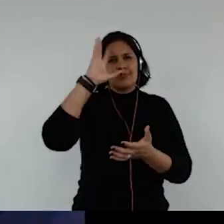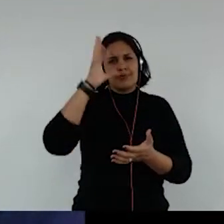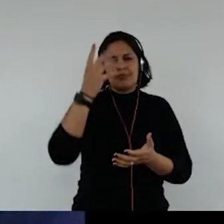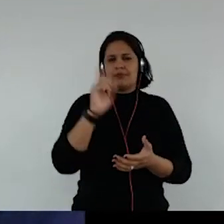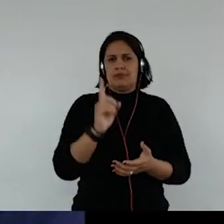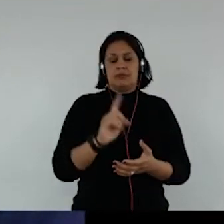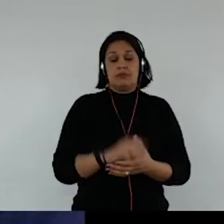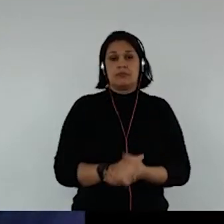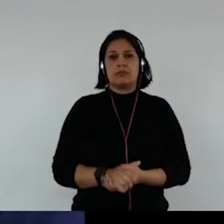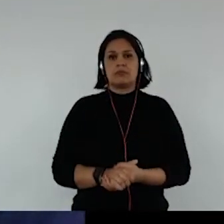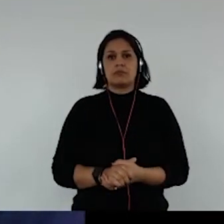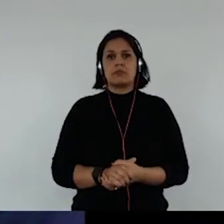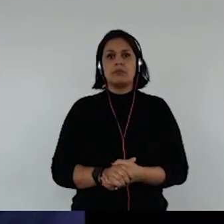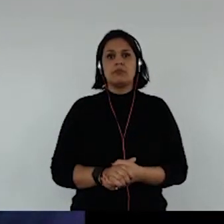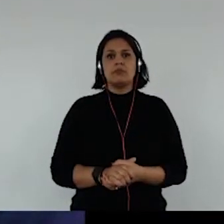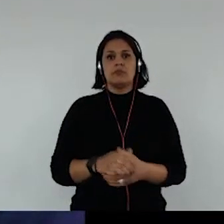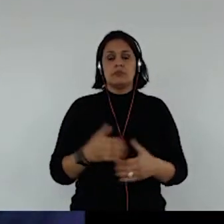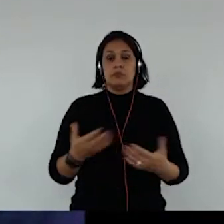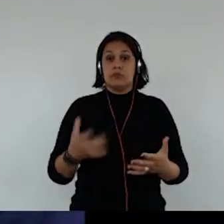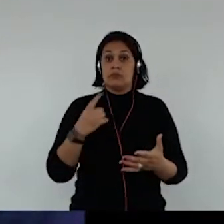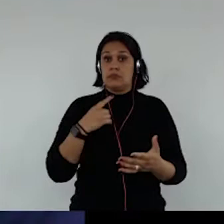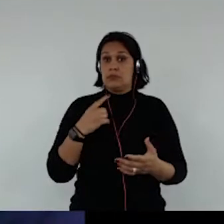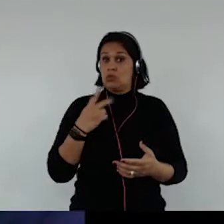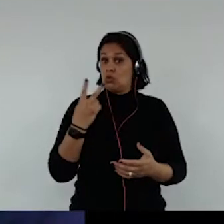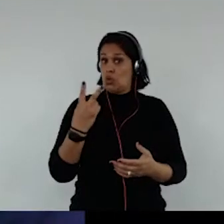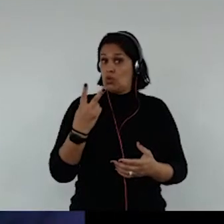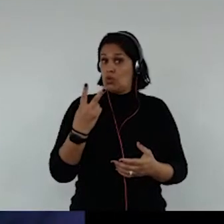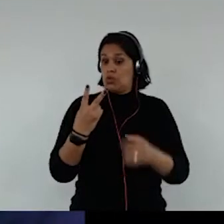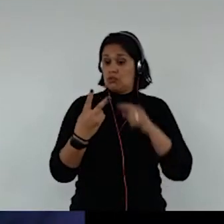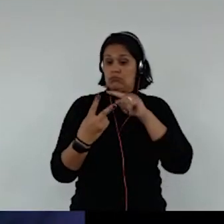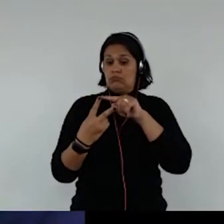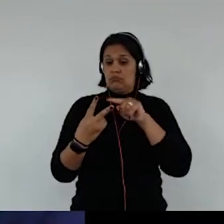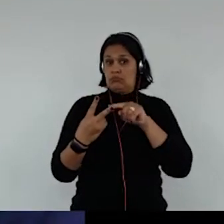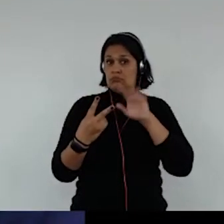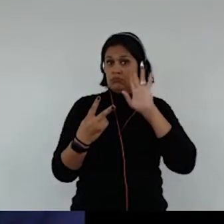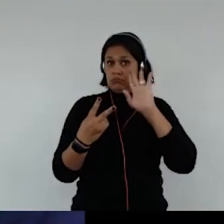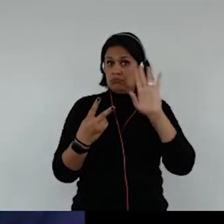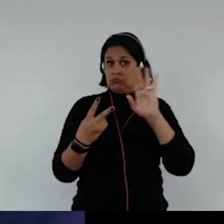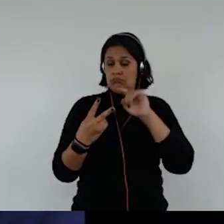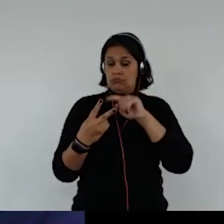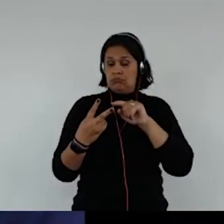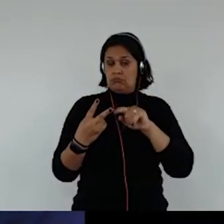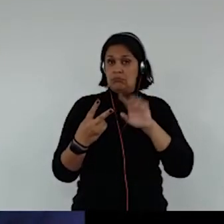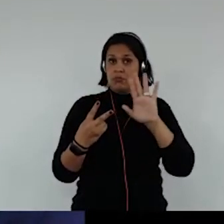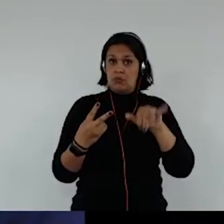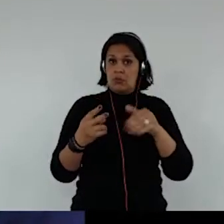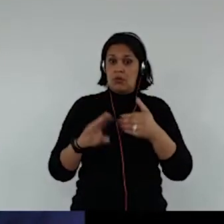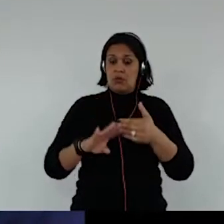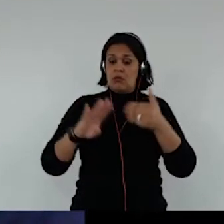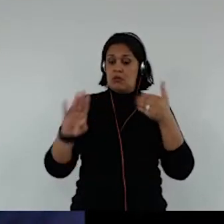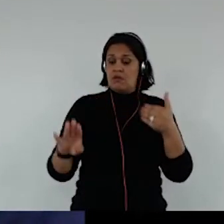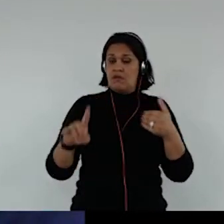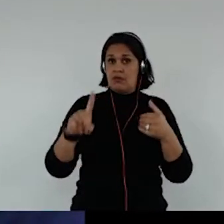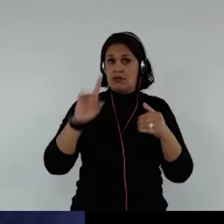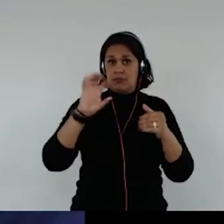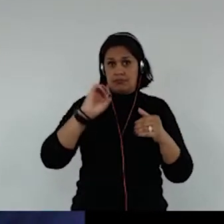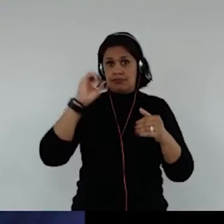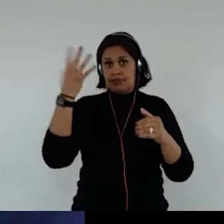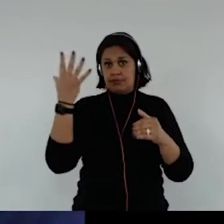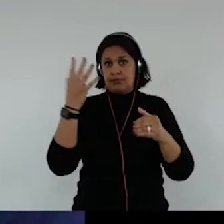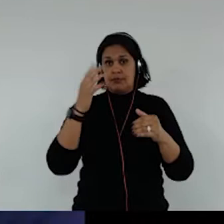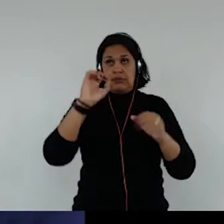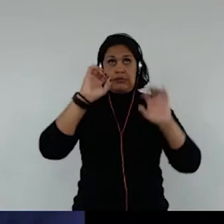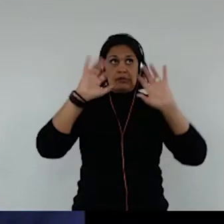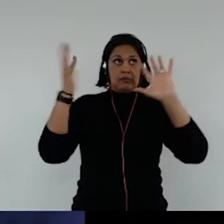contrato. Então, nós temos dois diplomas que afastam a imprevisibilidade como requisito aí